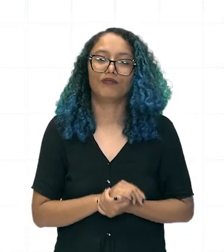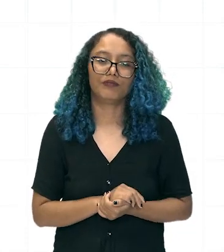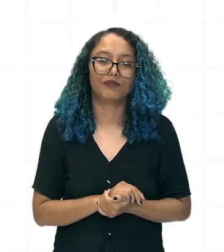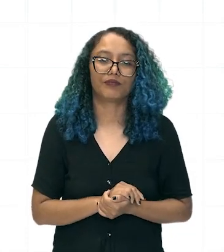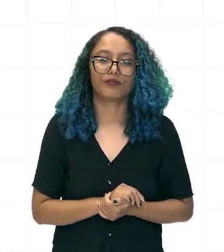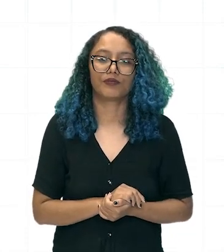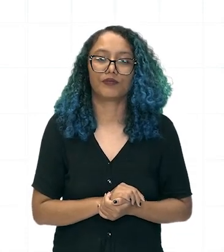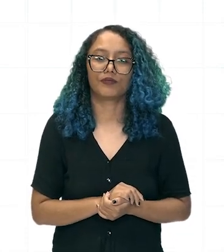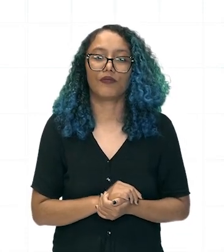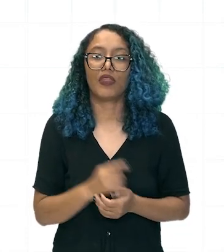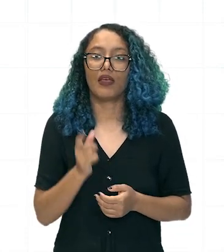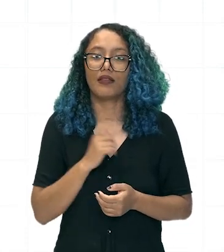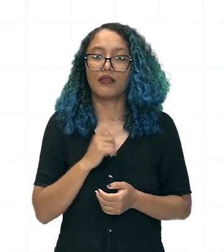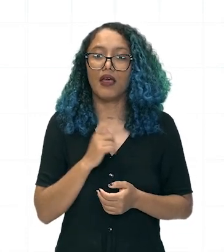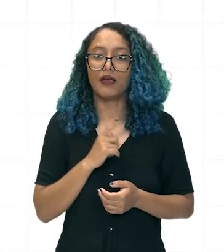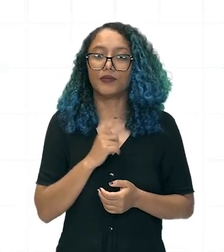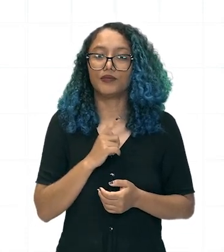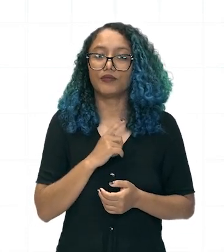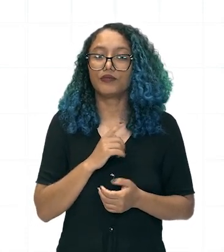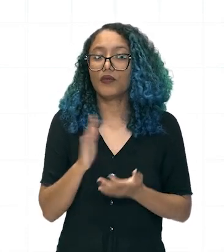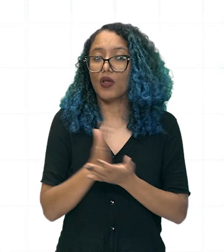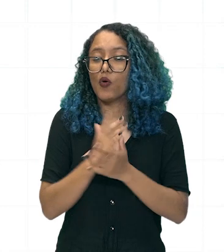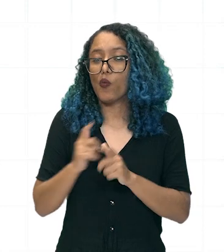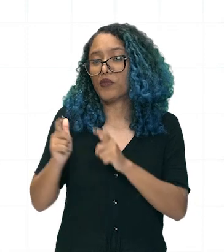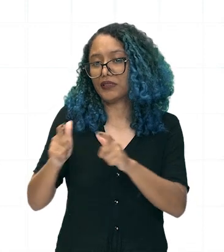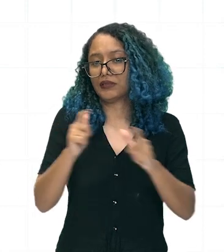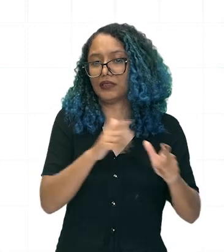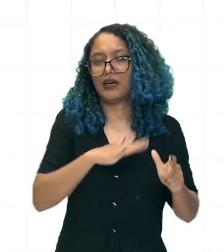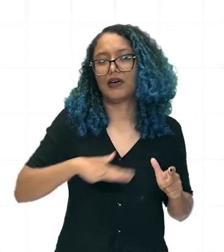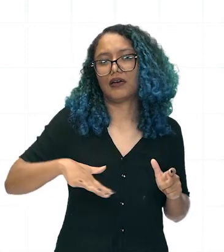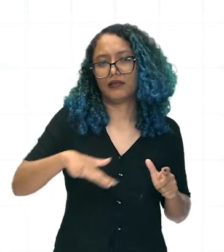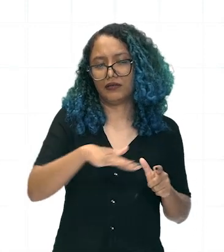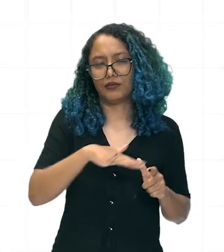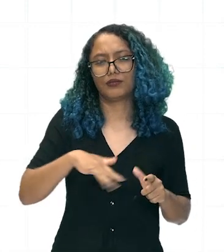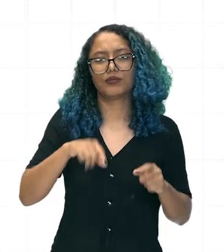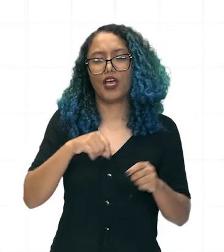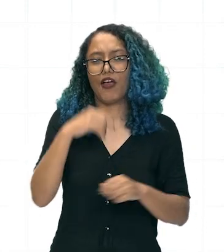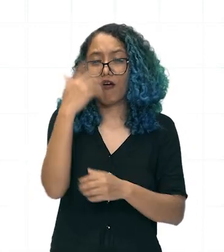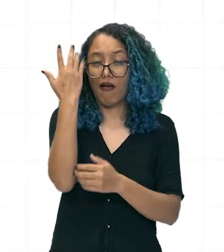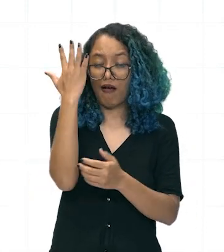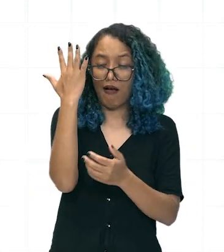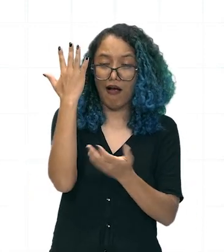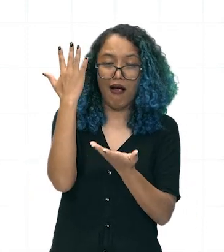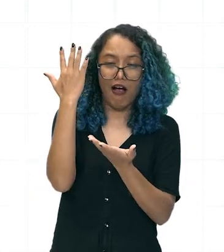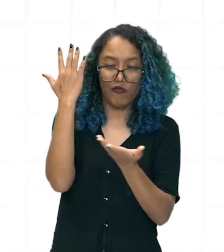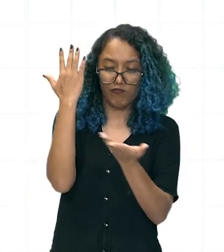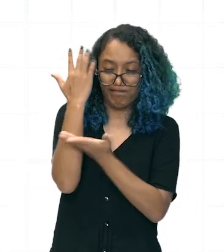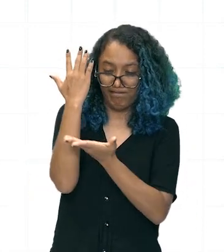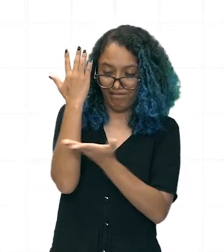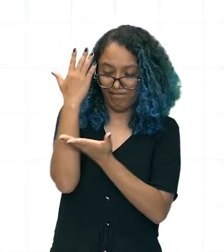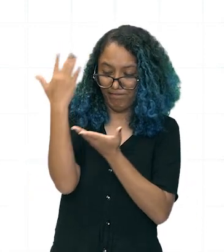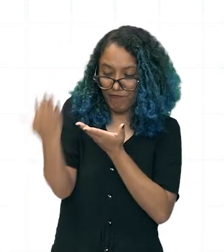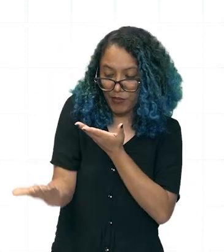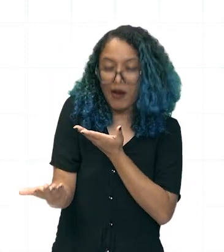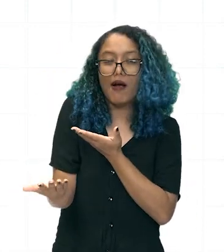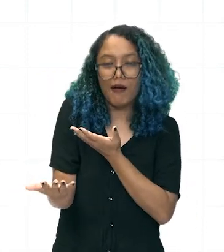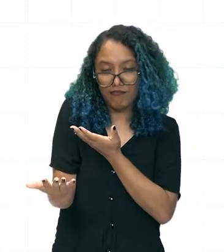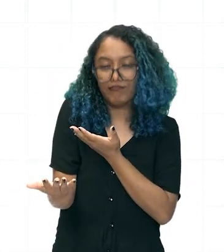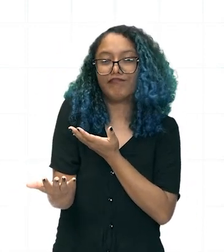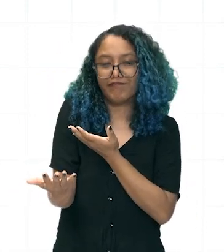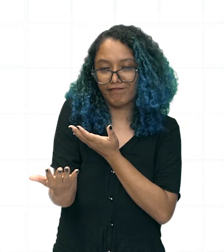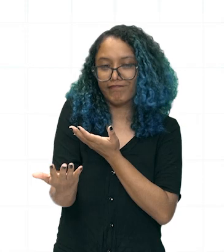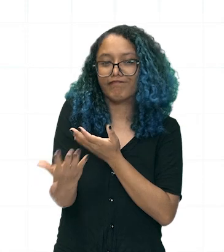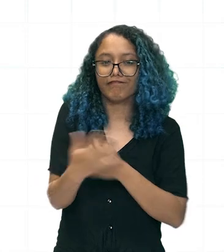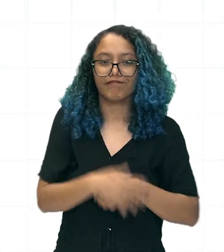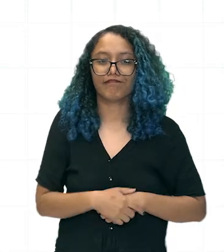essas árvores aí, elas estão sendo cortadas, né, numa determinada